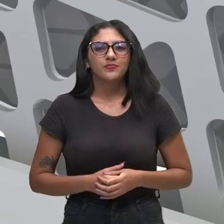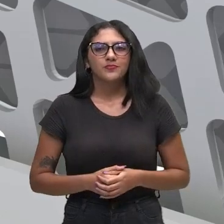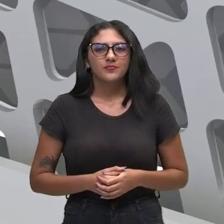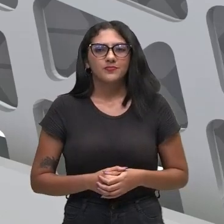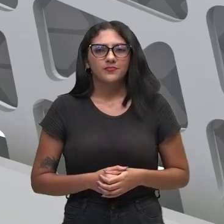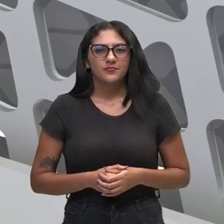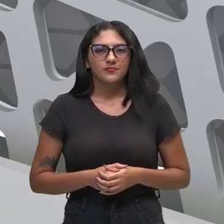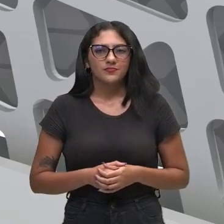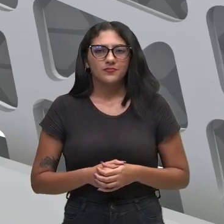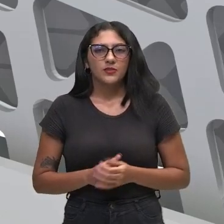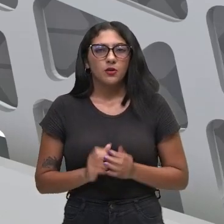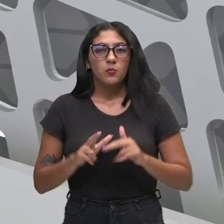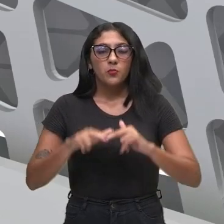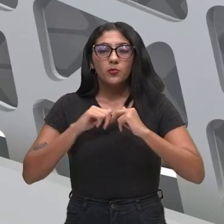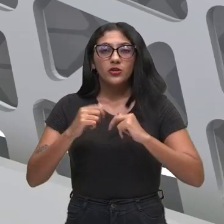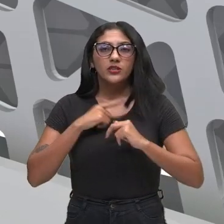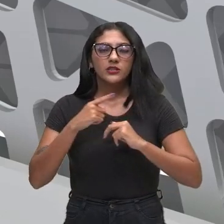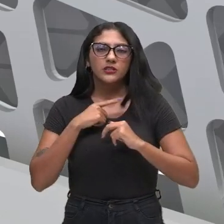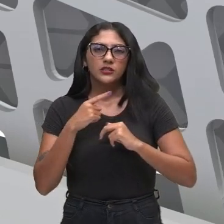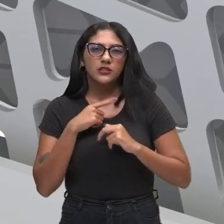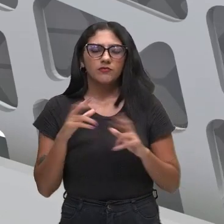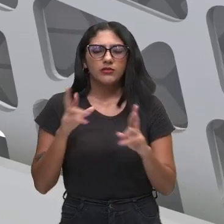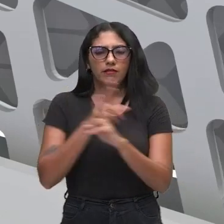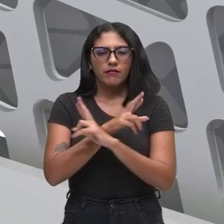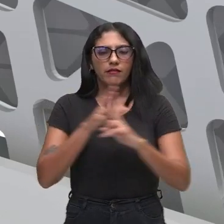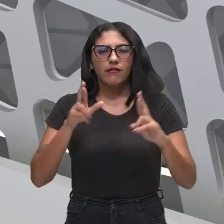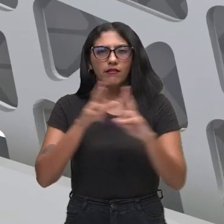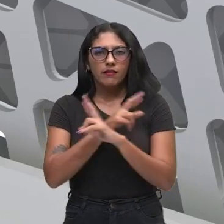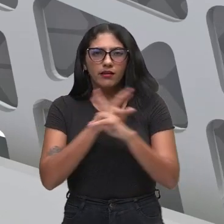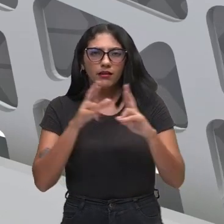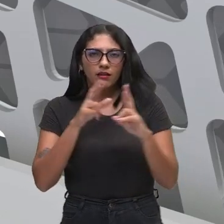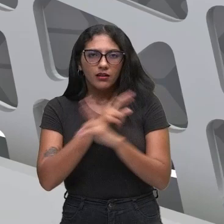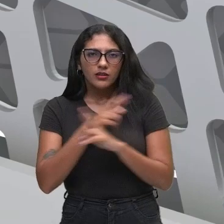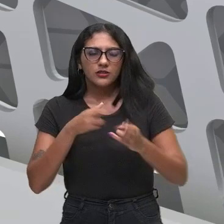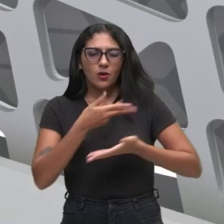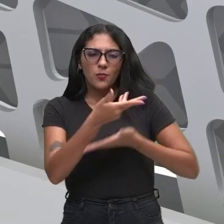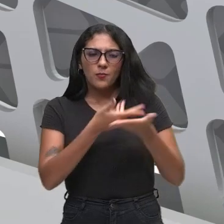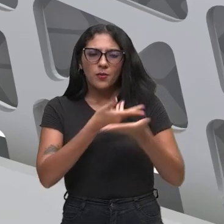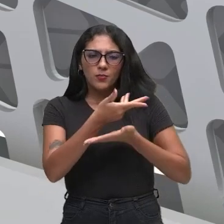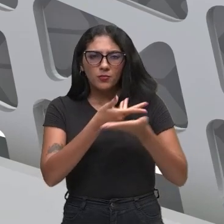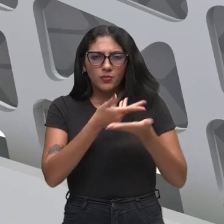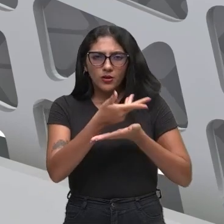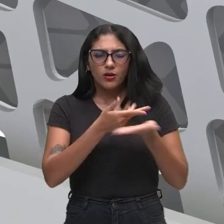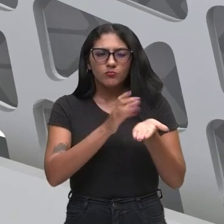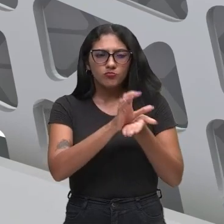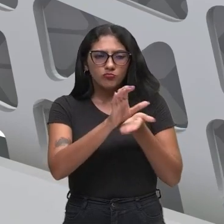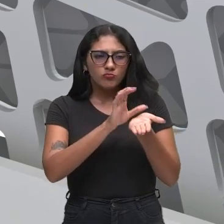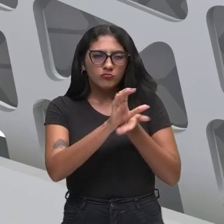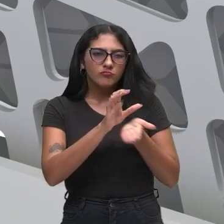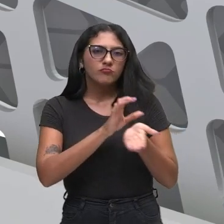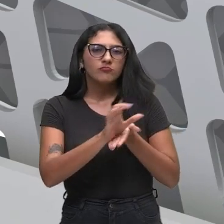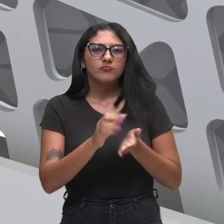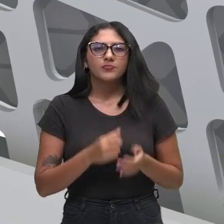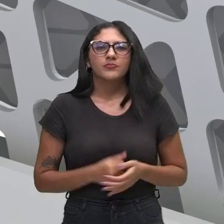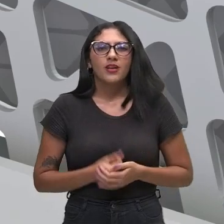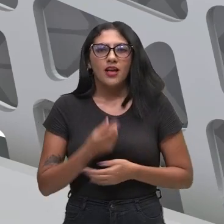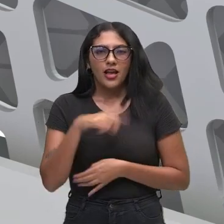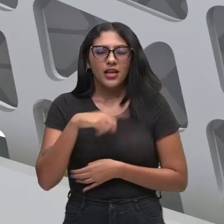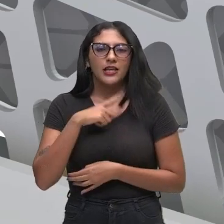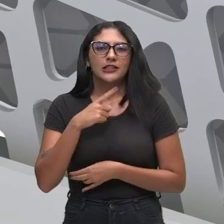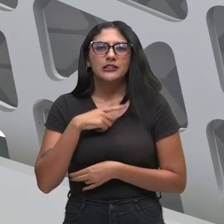a movimentação comercial, né, acontecia entre aqueles vários países. E isso foi a grande,